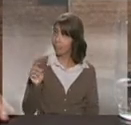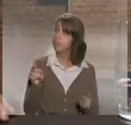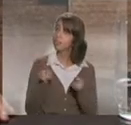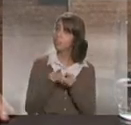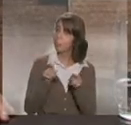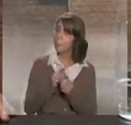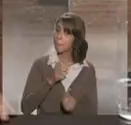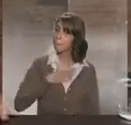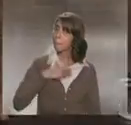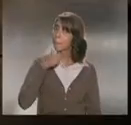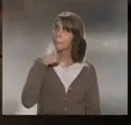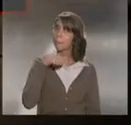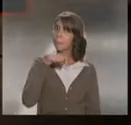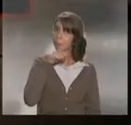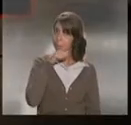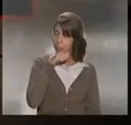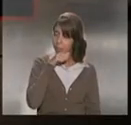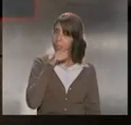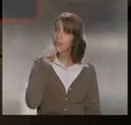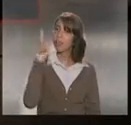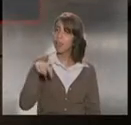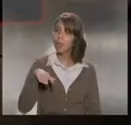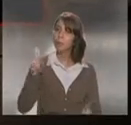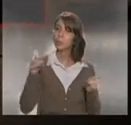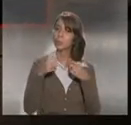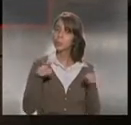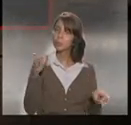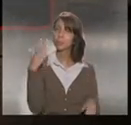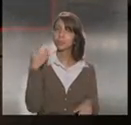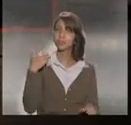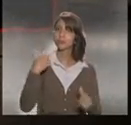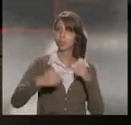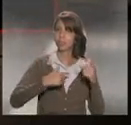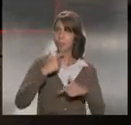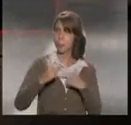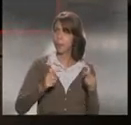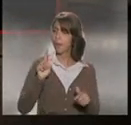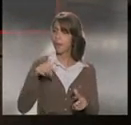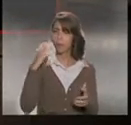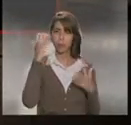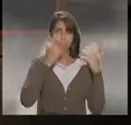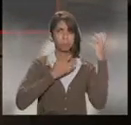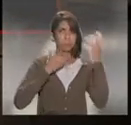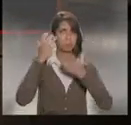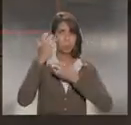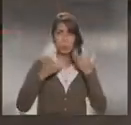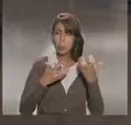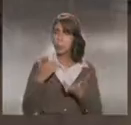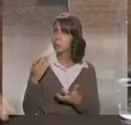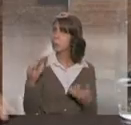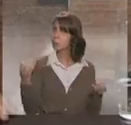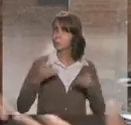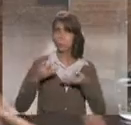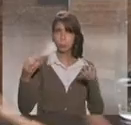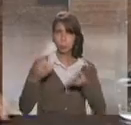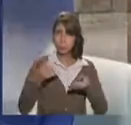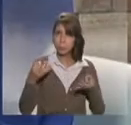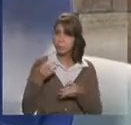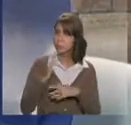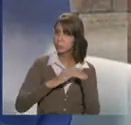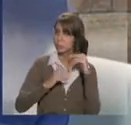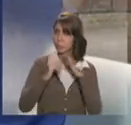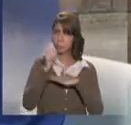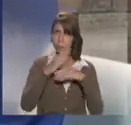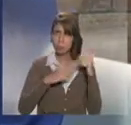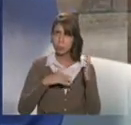bem minha mãe foi embora com exatamente é uma cantora exuberante ela é excelente